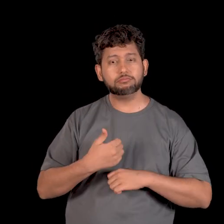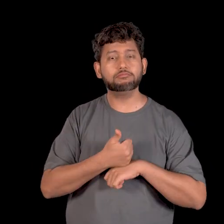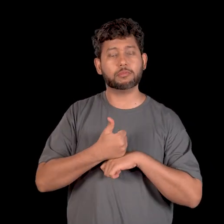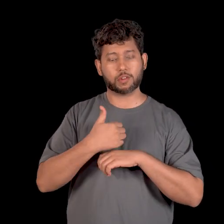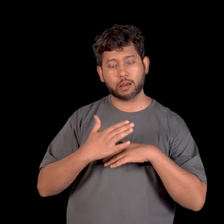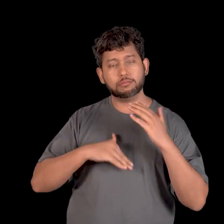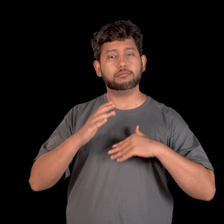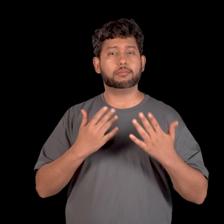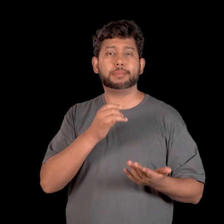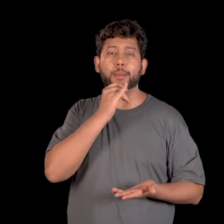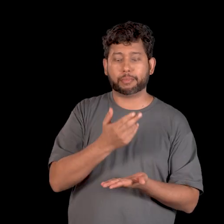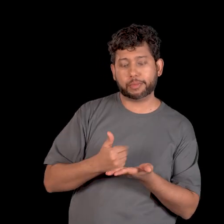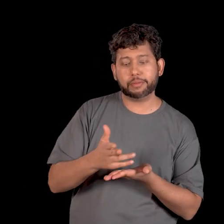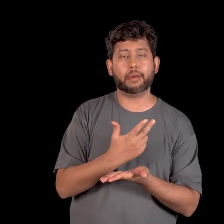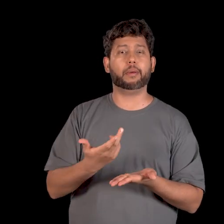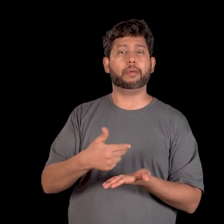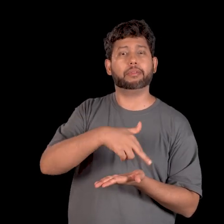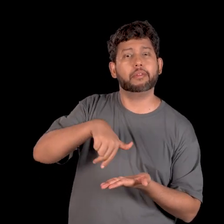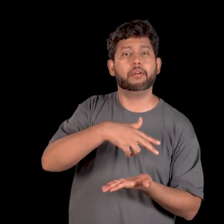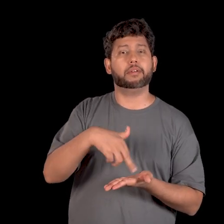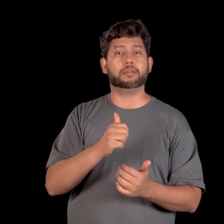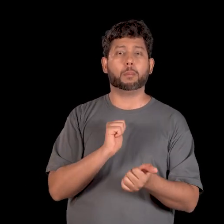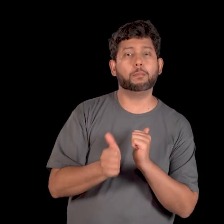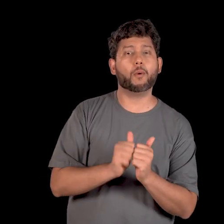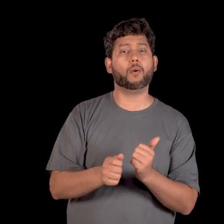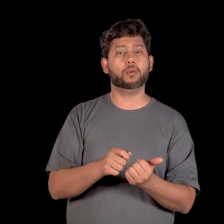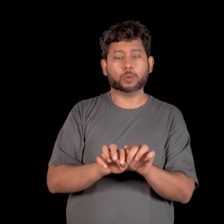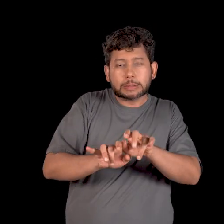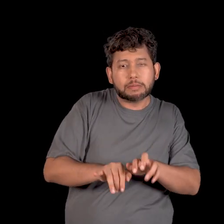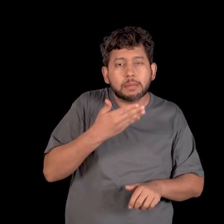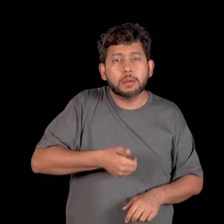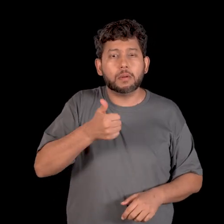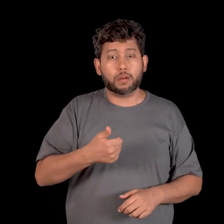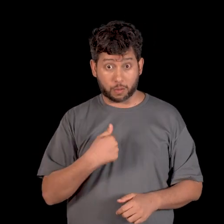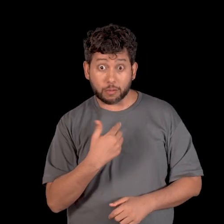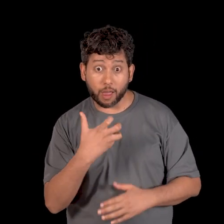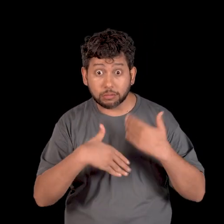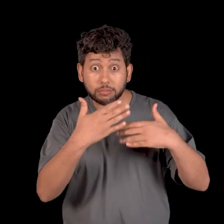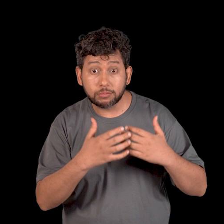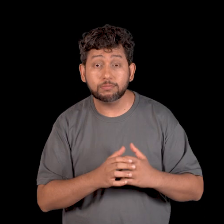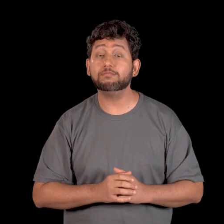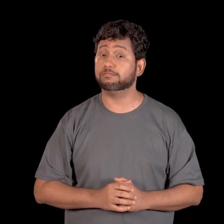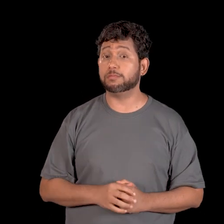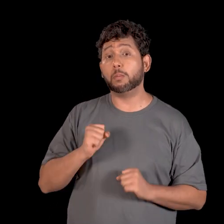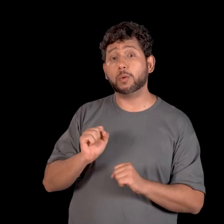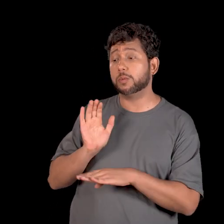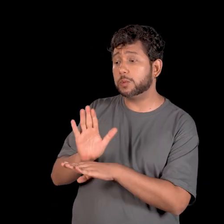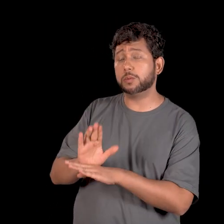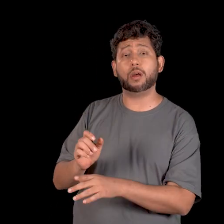possíveis. Desenvolver talentos pessoais, como desenho, dança, esportes, música ou